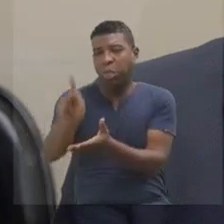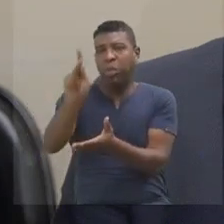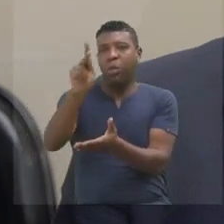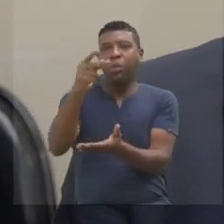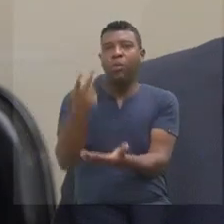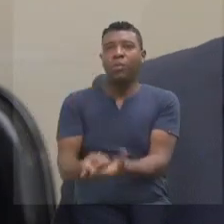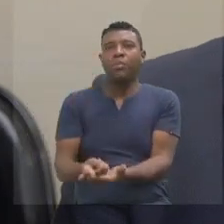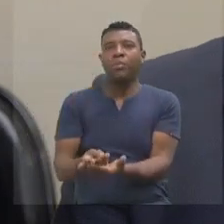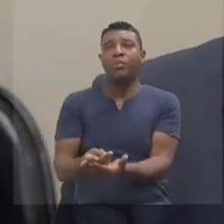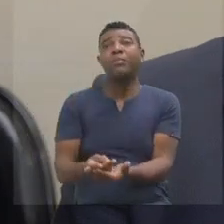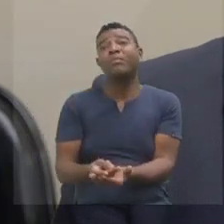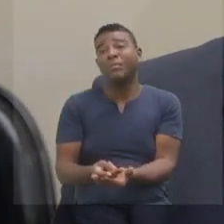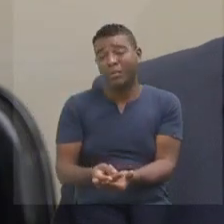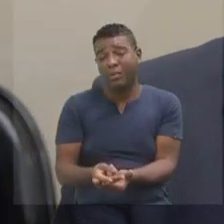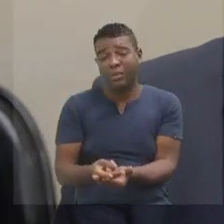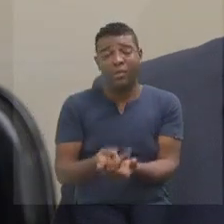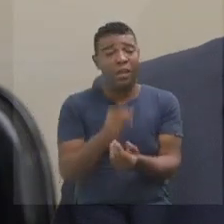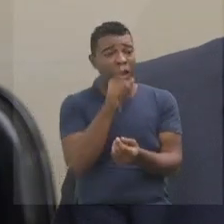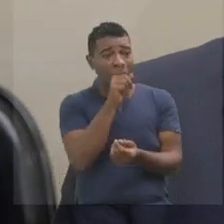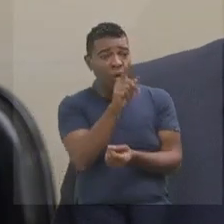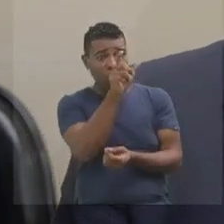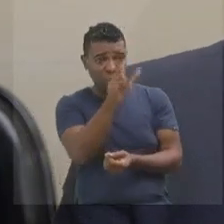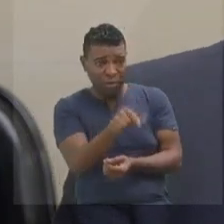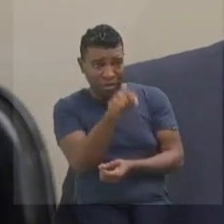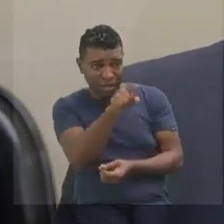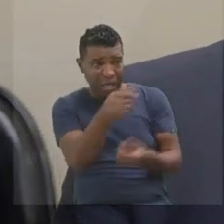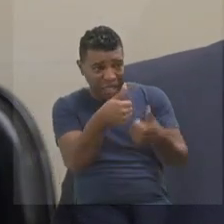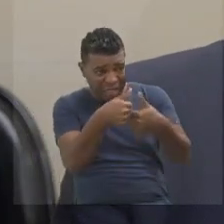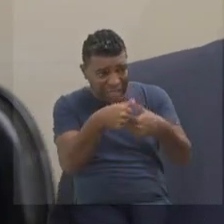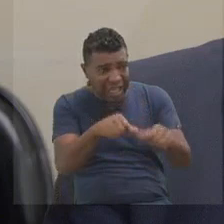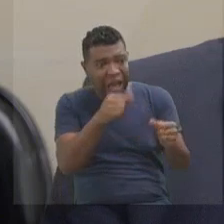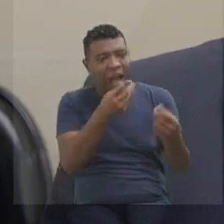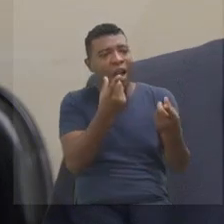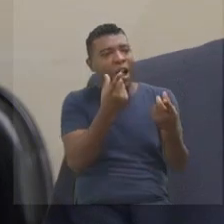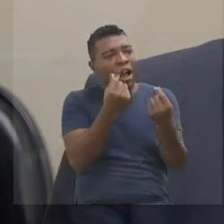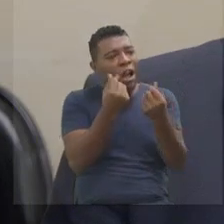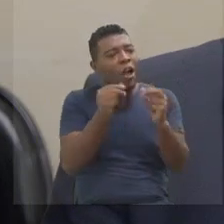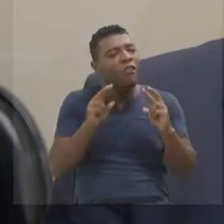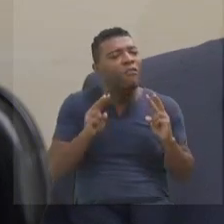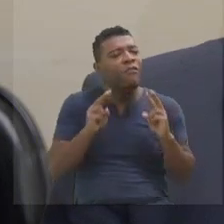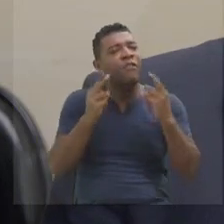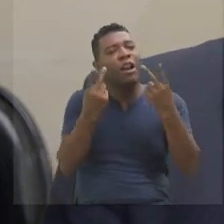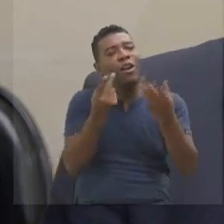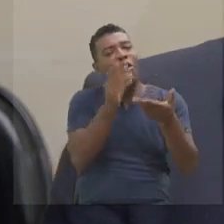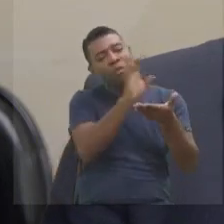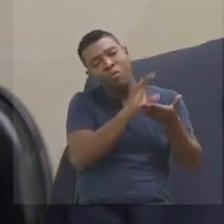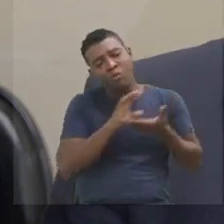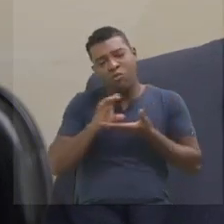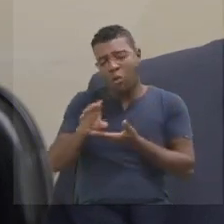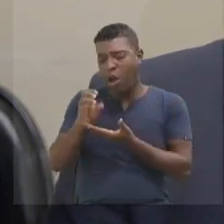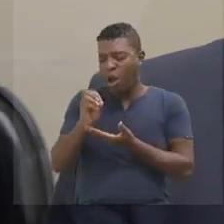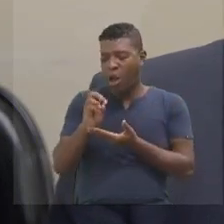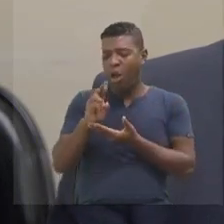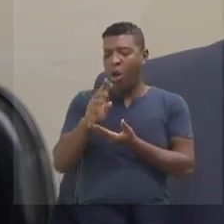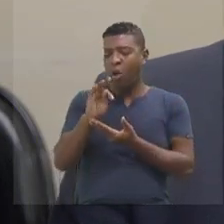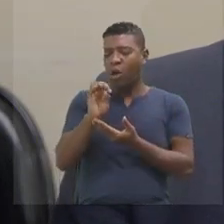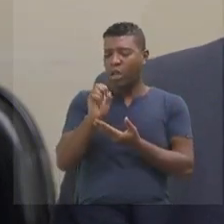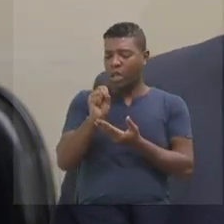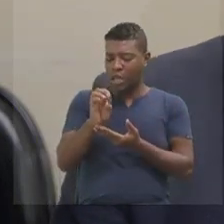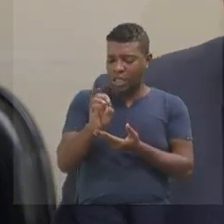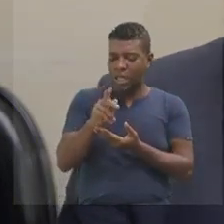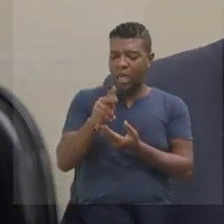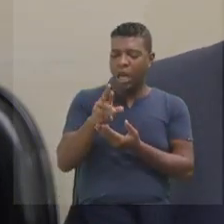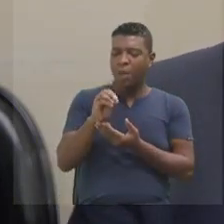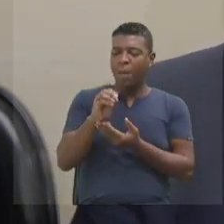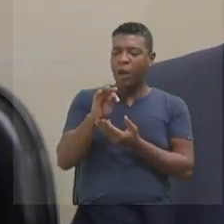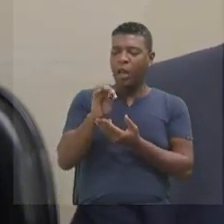está valorizando investiu nas ordens e nas próteses eu tenho que parabenizar